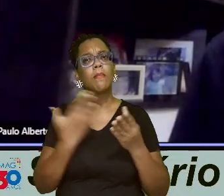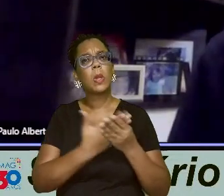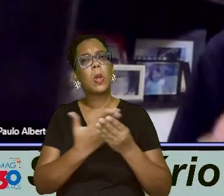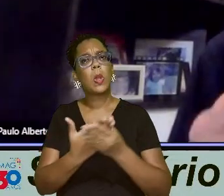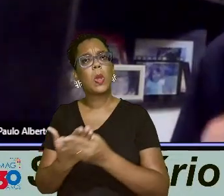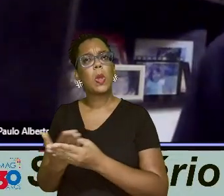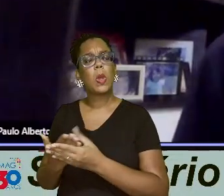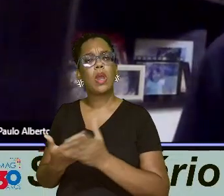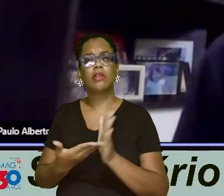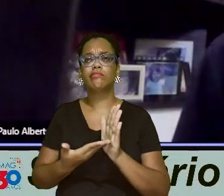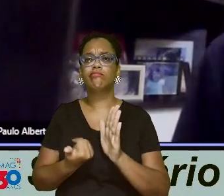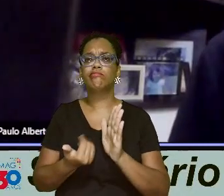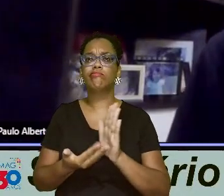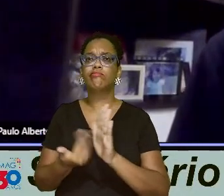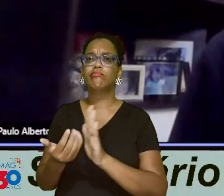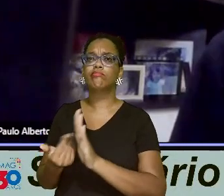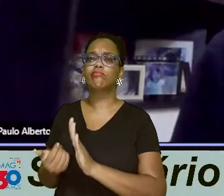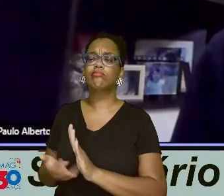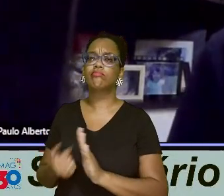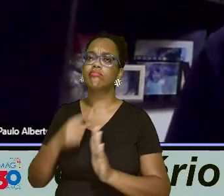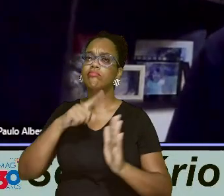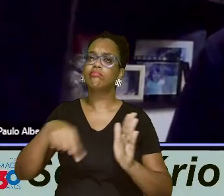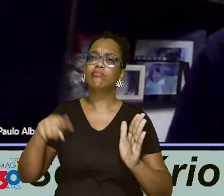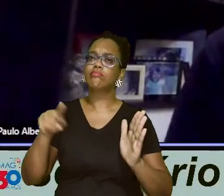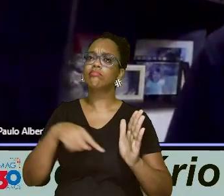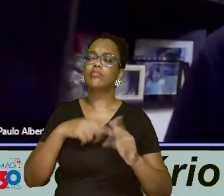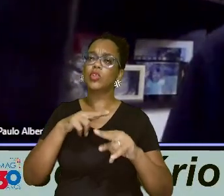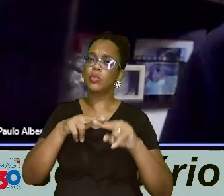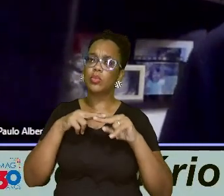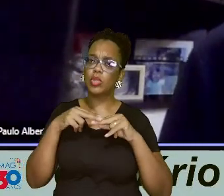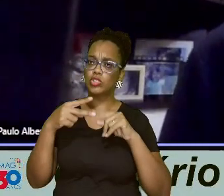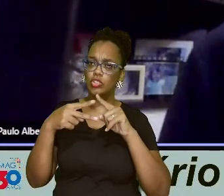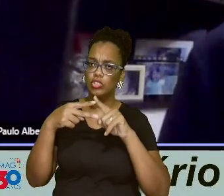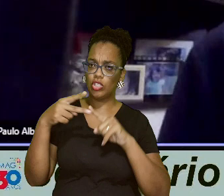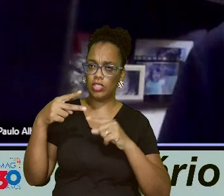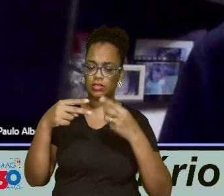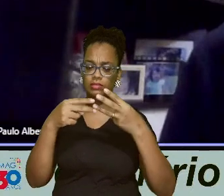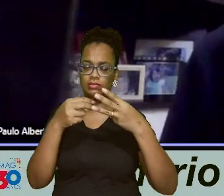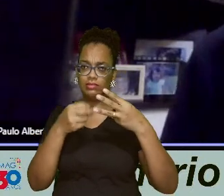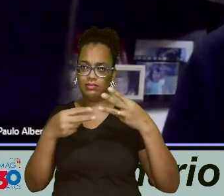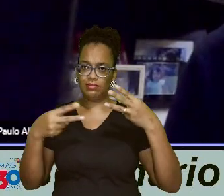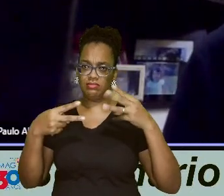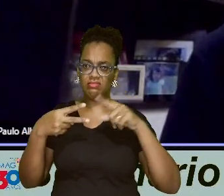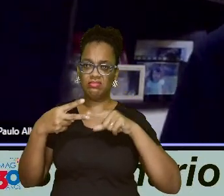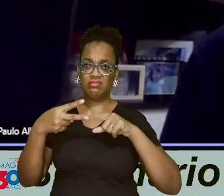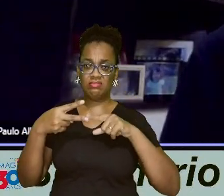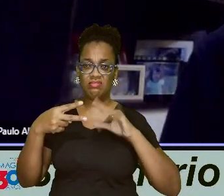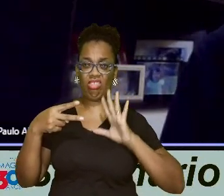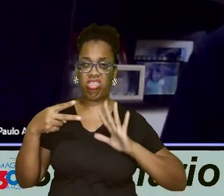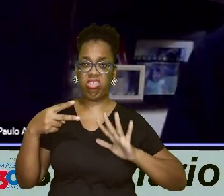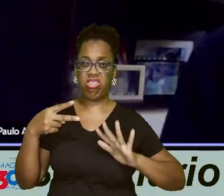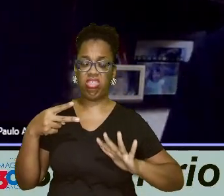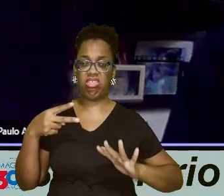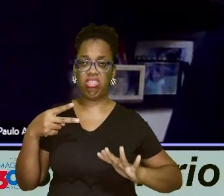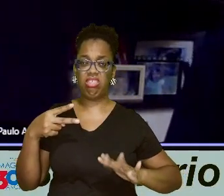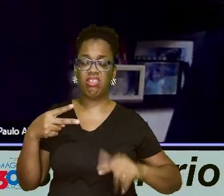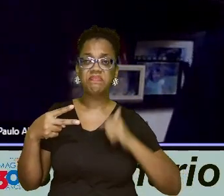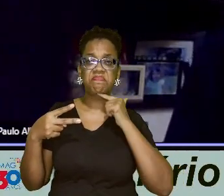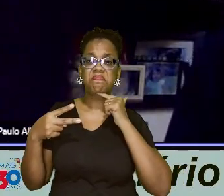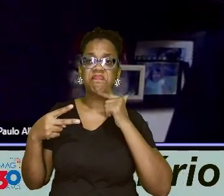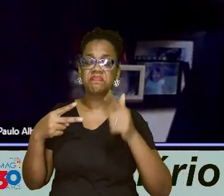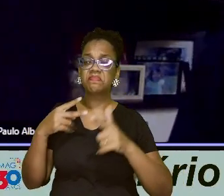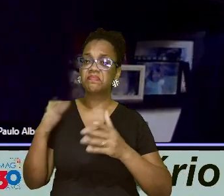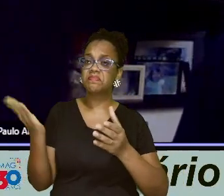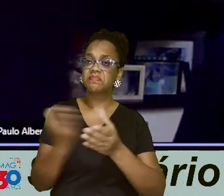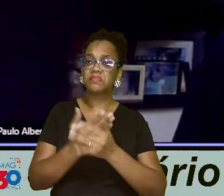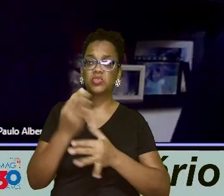extinto, especialmente em decorrência de dois fatores. Um, frustração ou insuficiência da constrição judicial